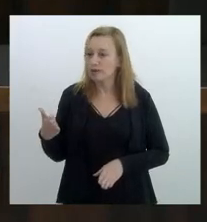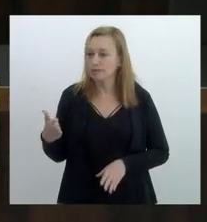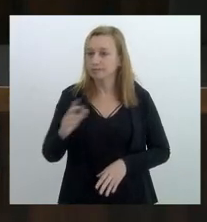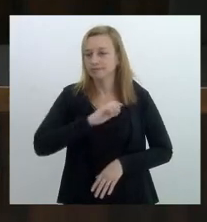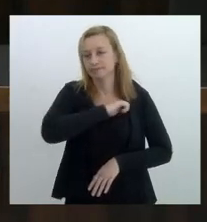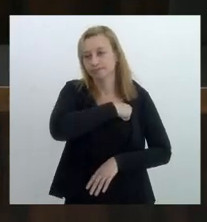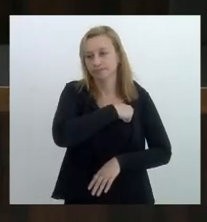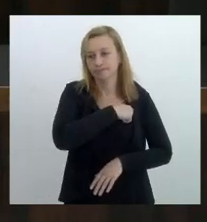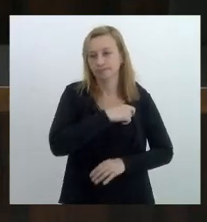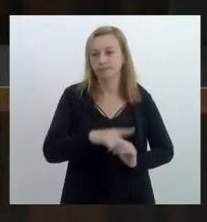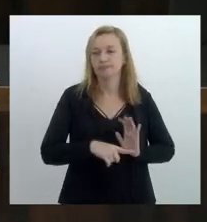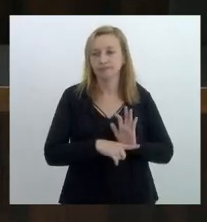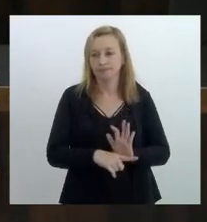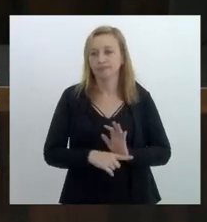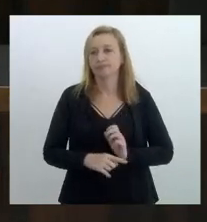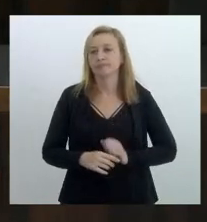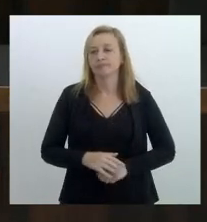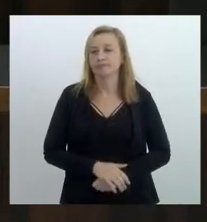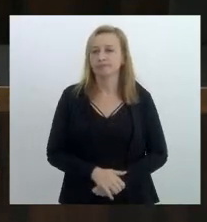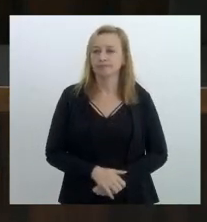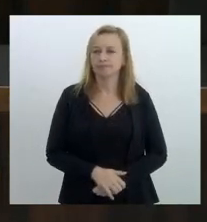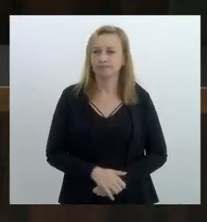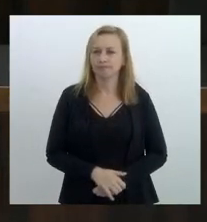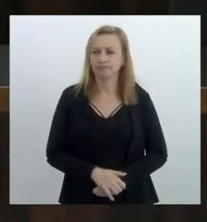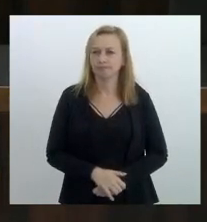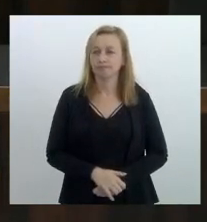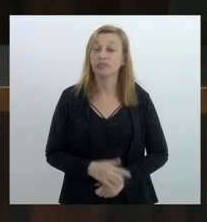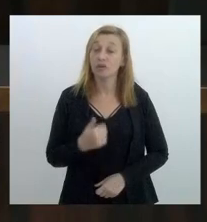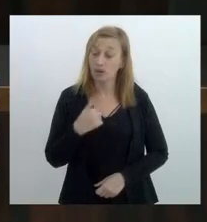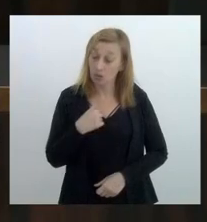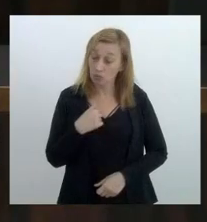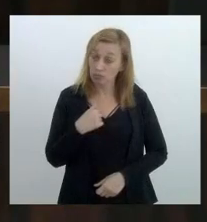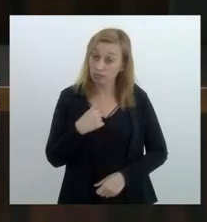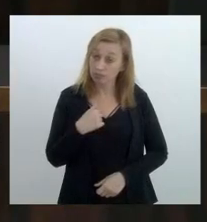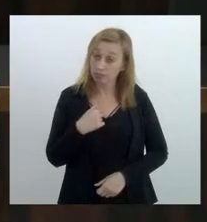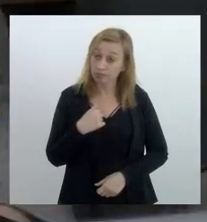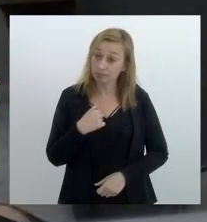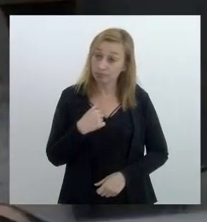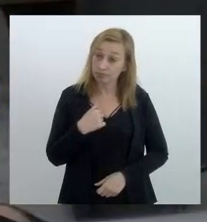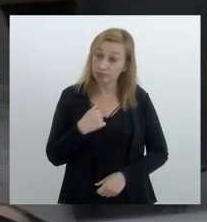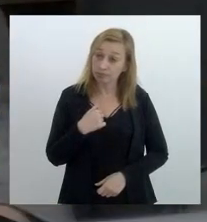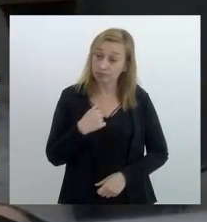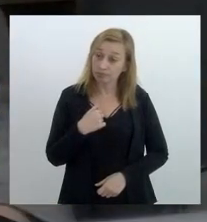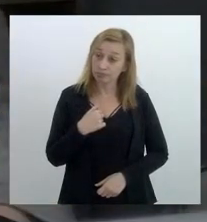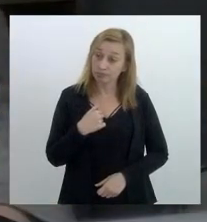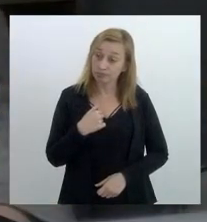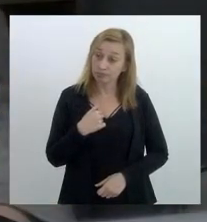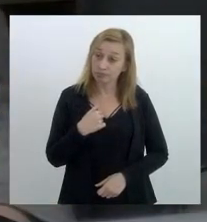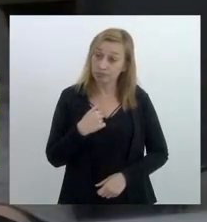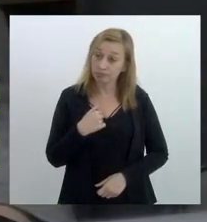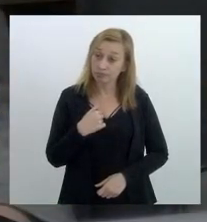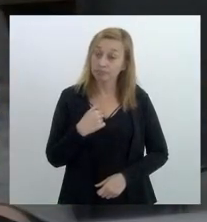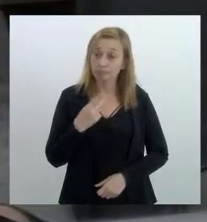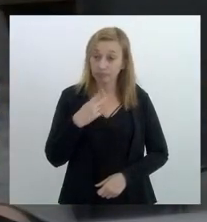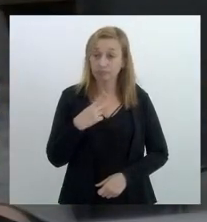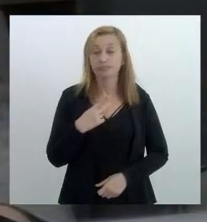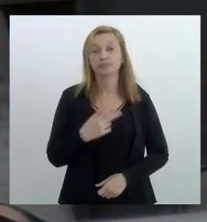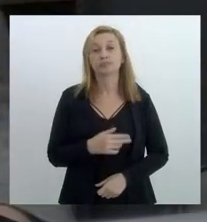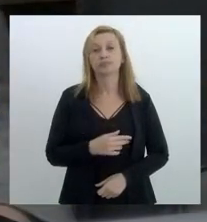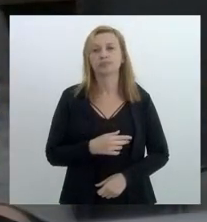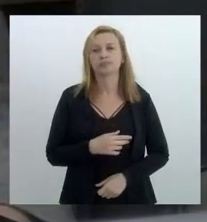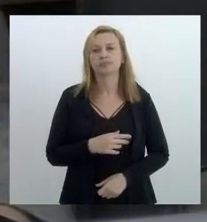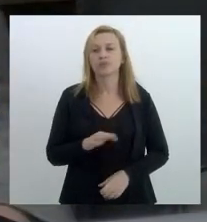regime de recuperação fiscal. E eu adendo, se não deviam estar fora